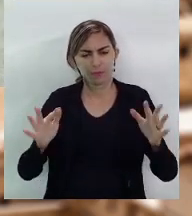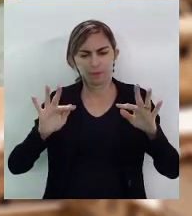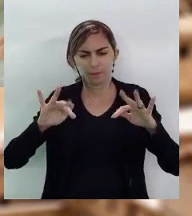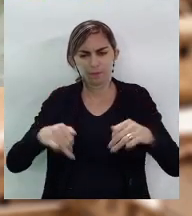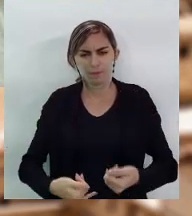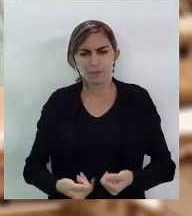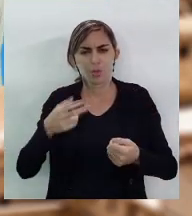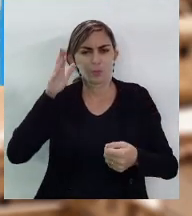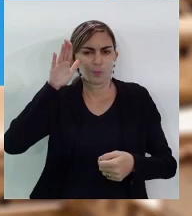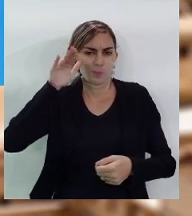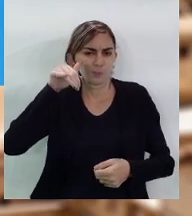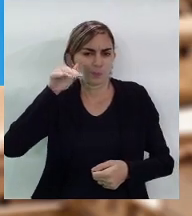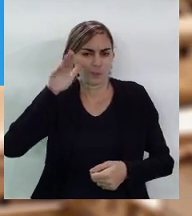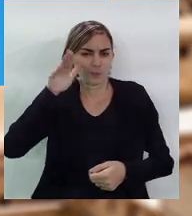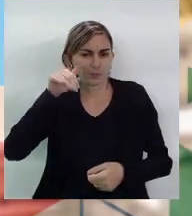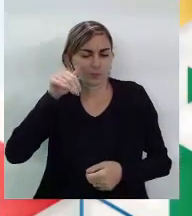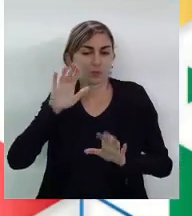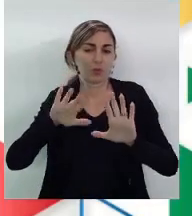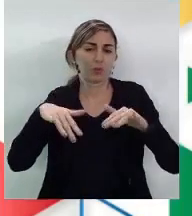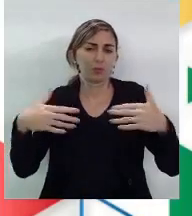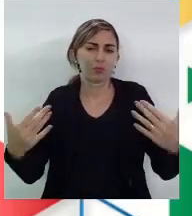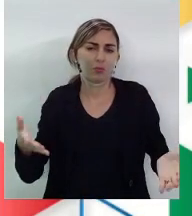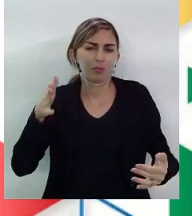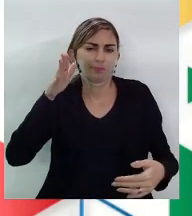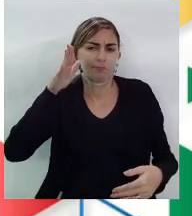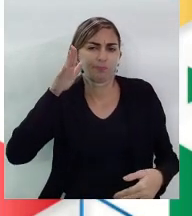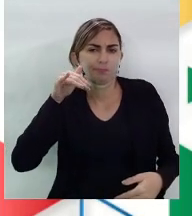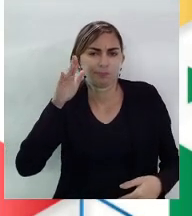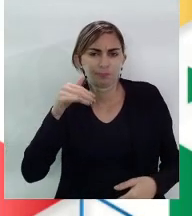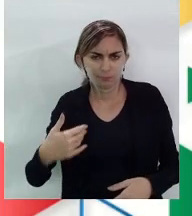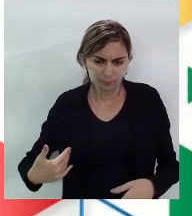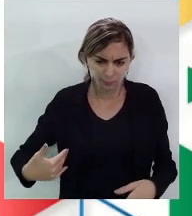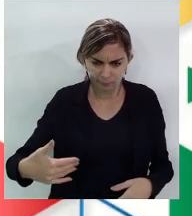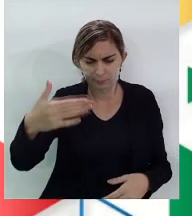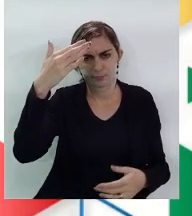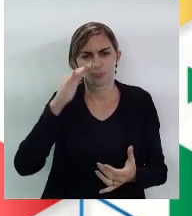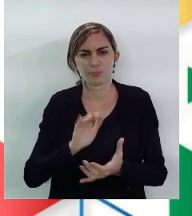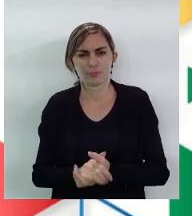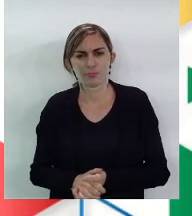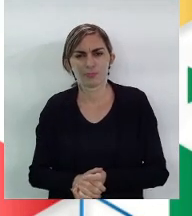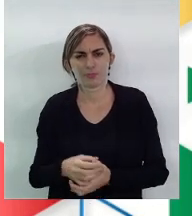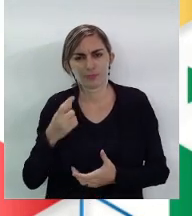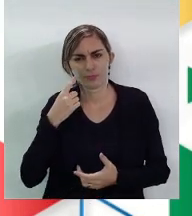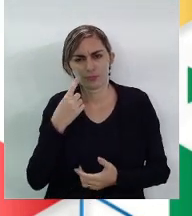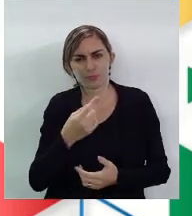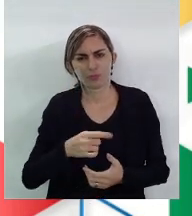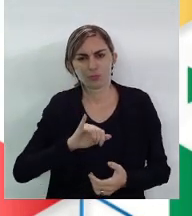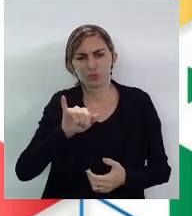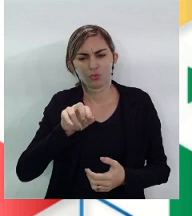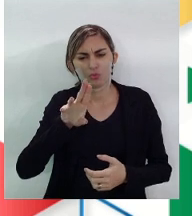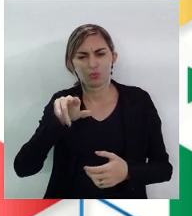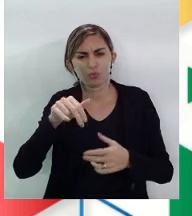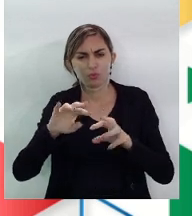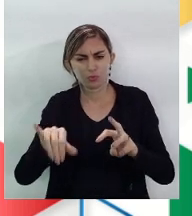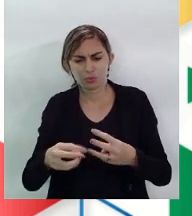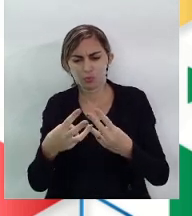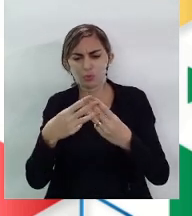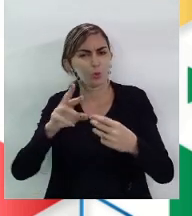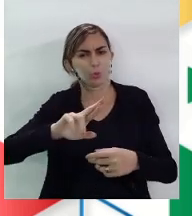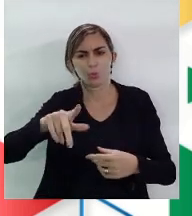finalizar, as curiosidades. Quais são as curiosidades? Vamos lá? Acompanhem comigo. Um judeu não